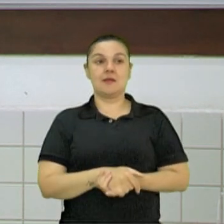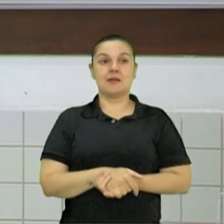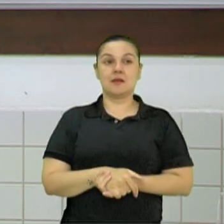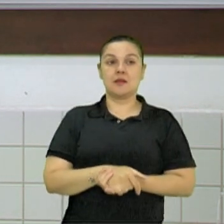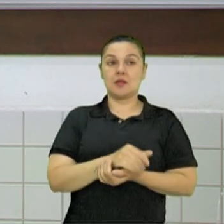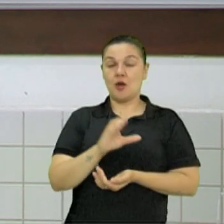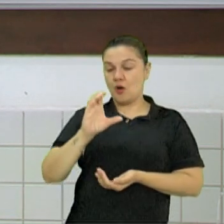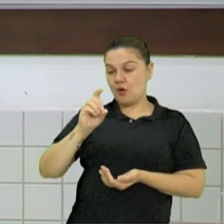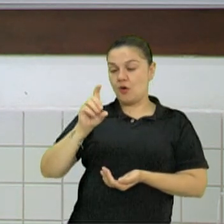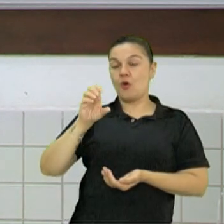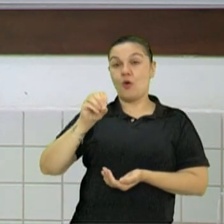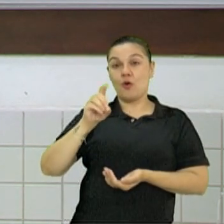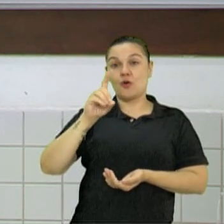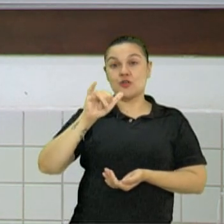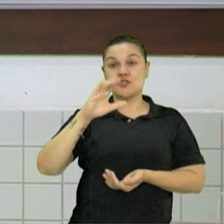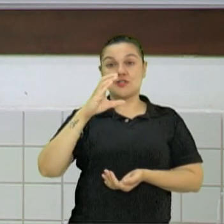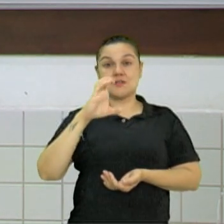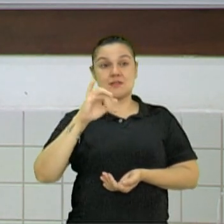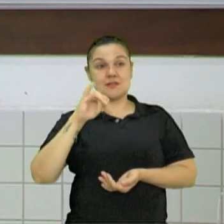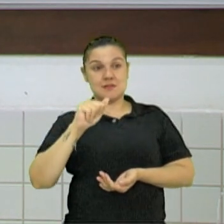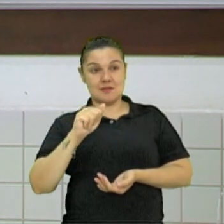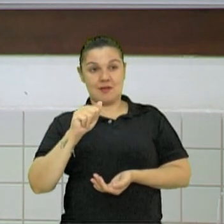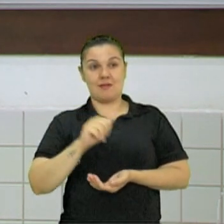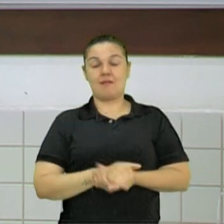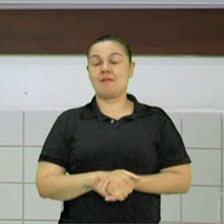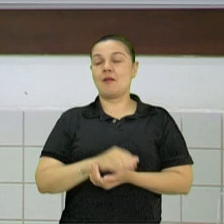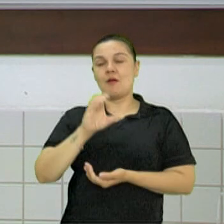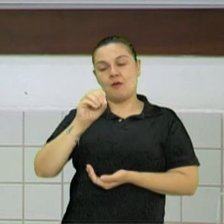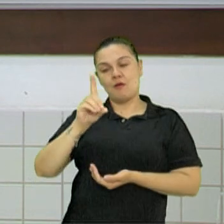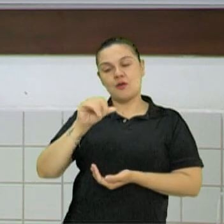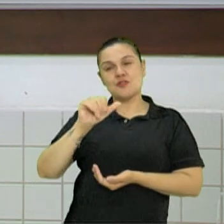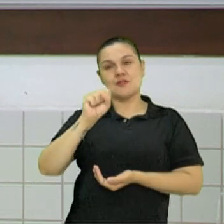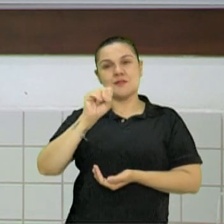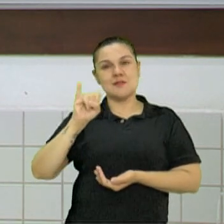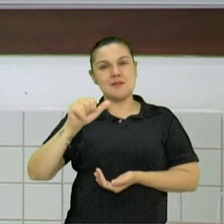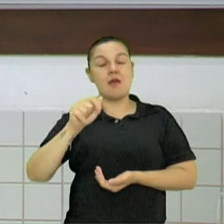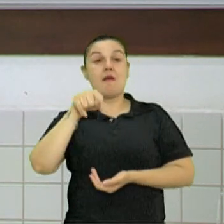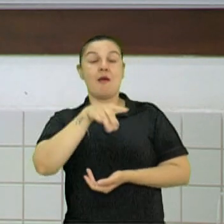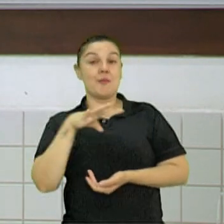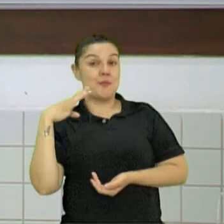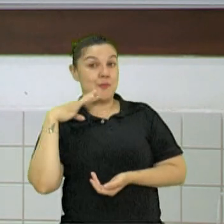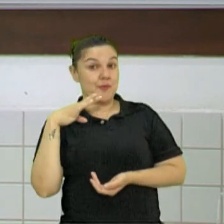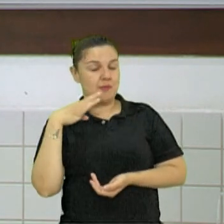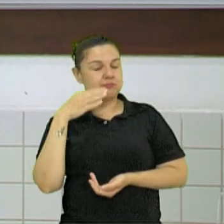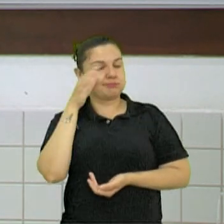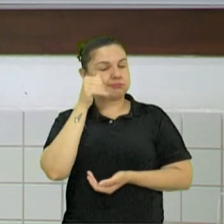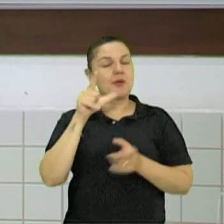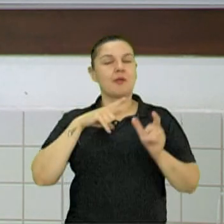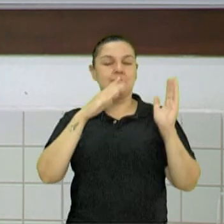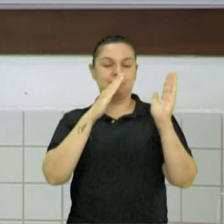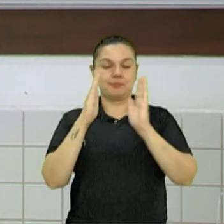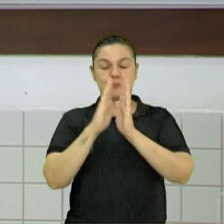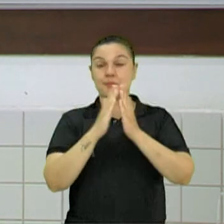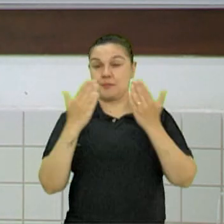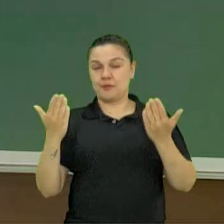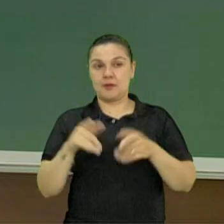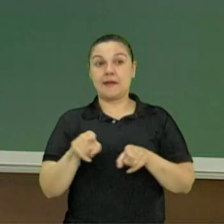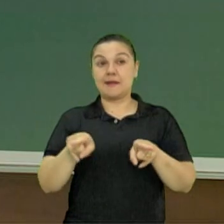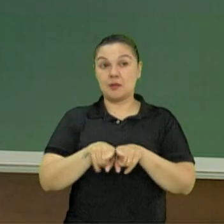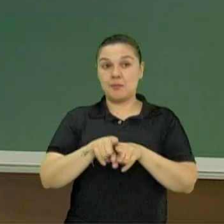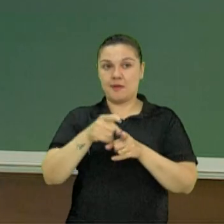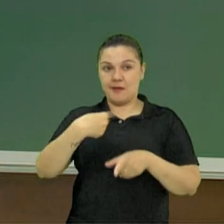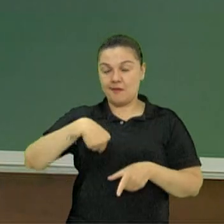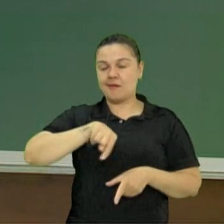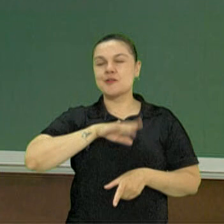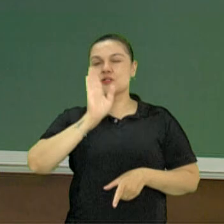o Odisseia, que é de Homero. Odisseia tem aí nas bibliotecas, é uma história bem interessante. E também, claro, uma que nós